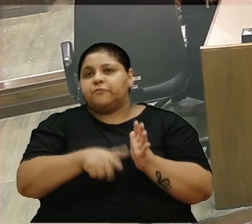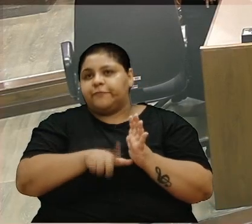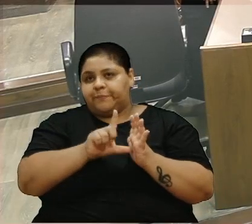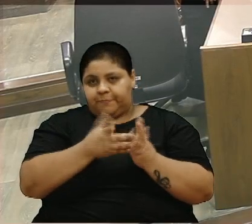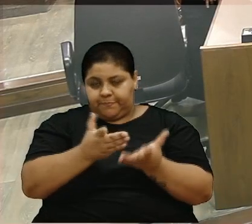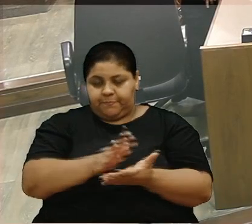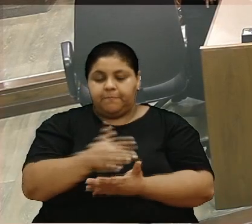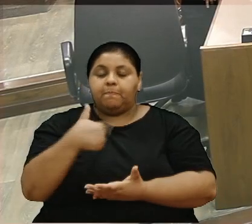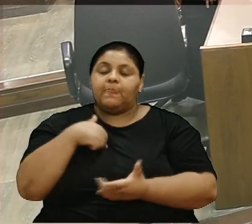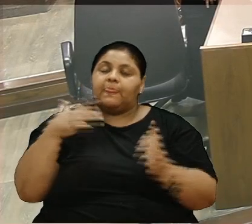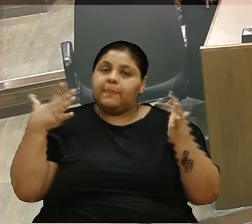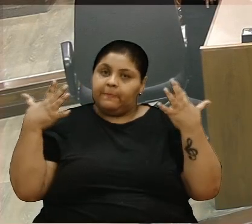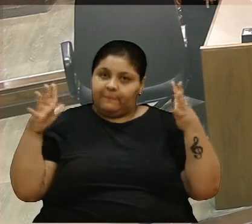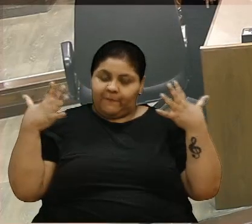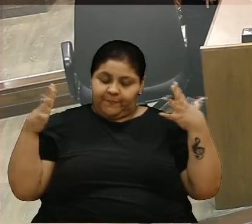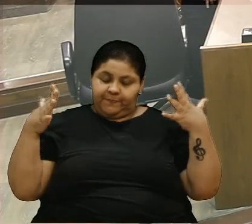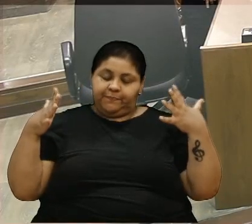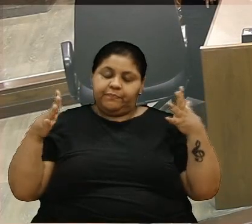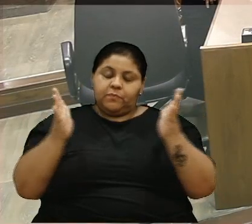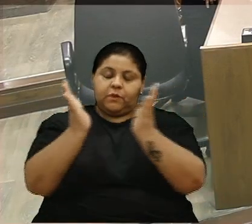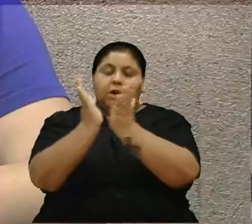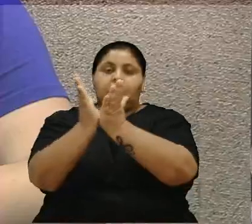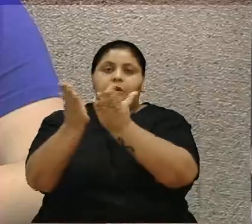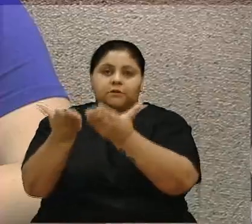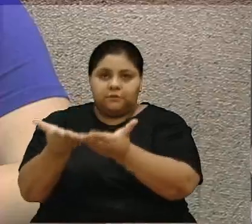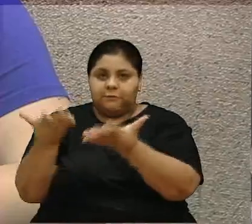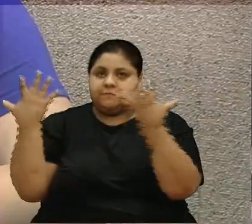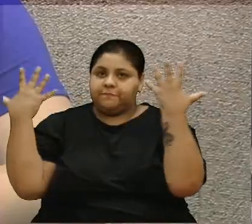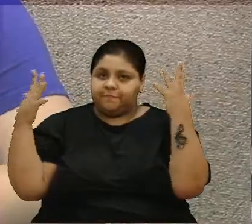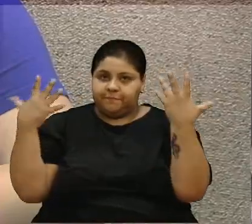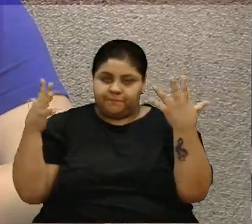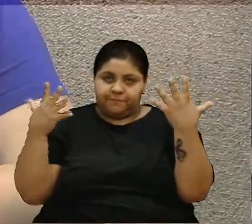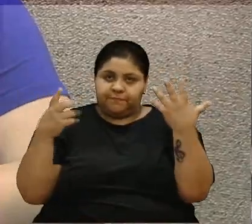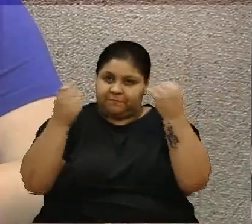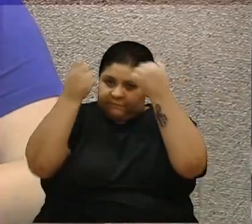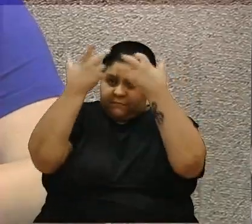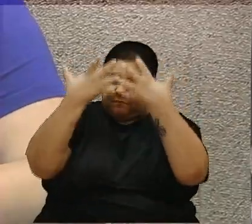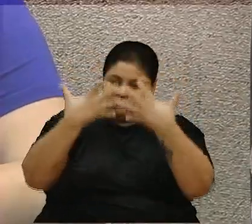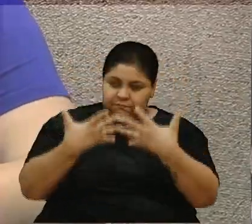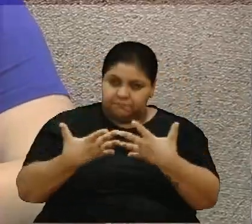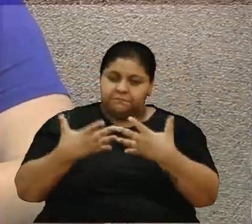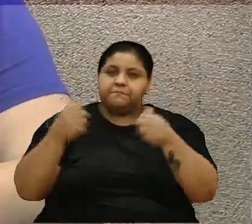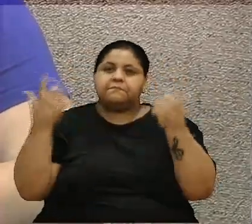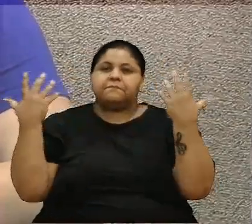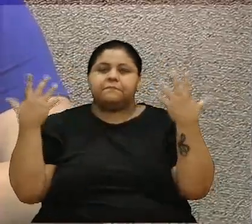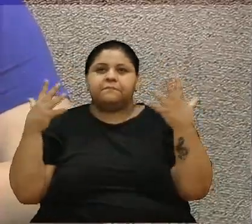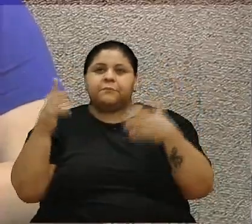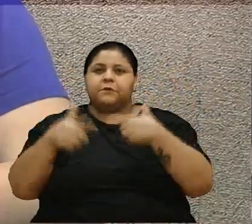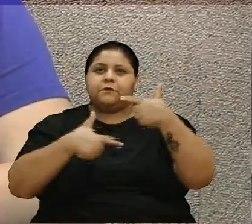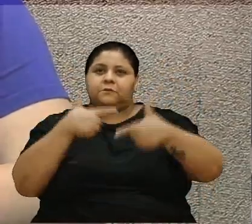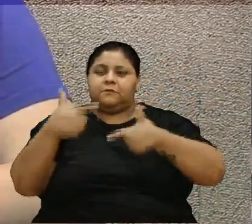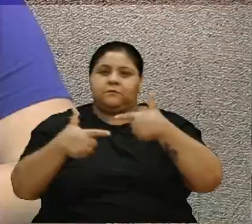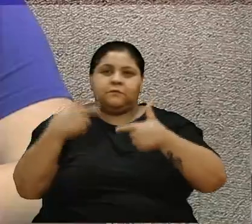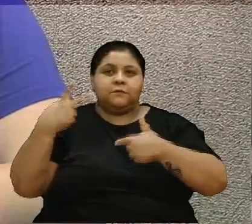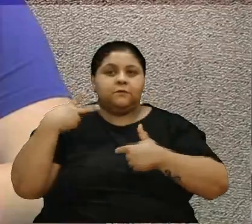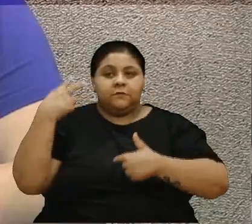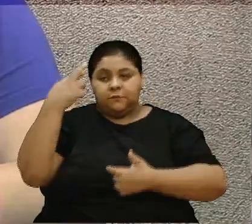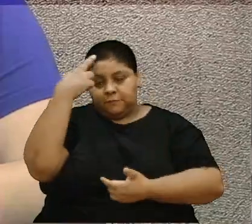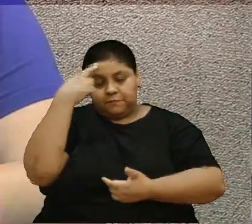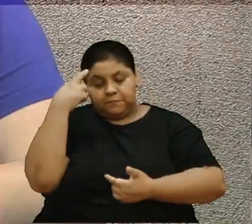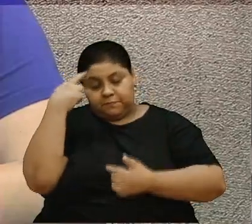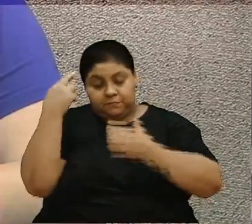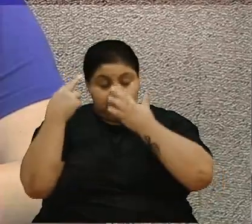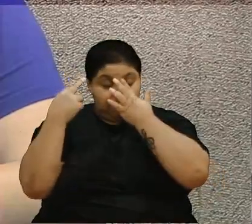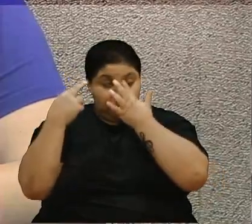Eu parabenizo aí a comissão, parabenizo a colocação da senhora, parabenizo o trabalho do vereador Rafael também, que está